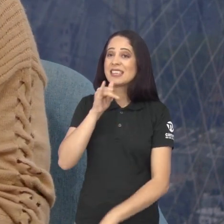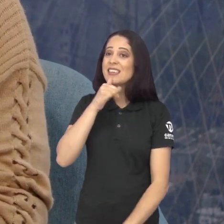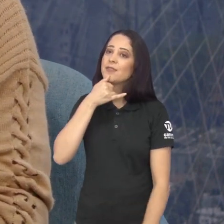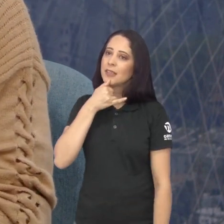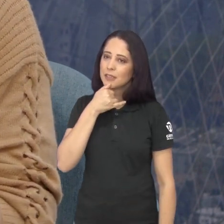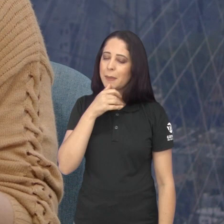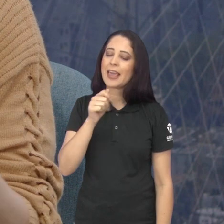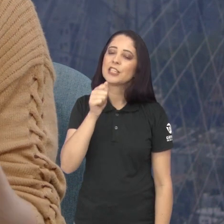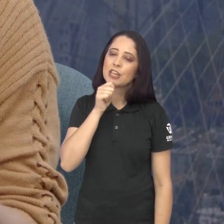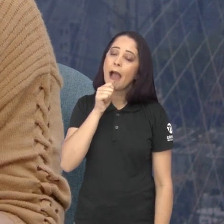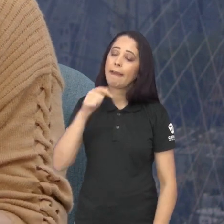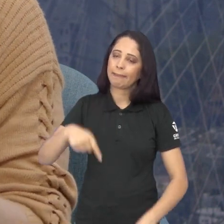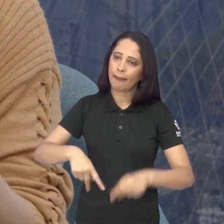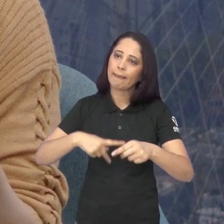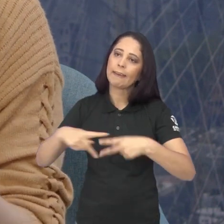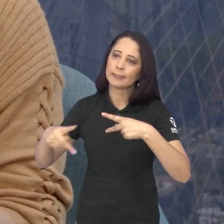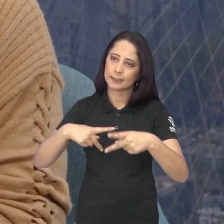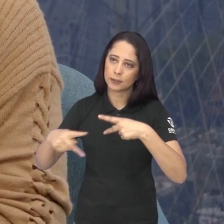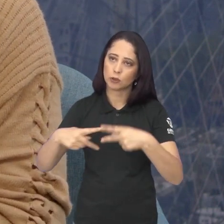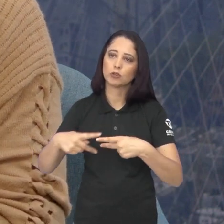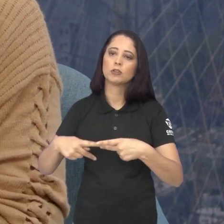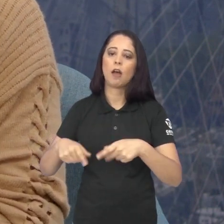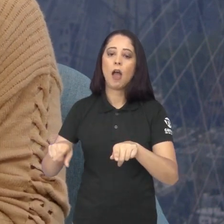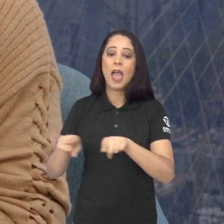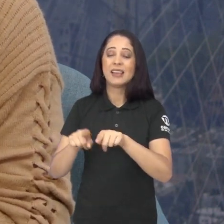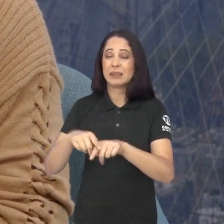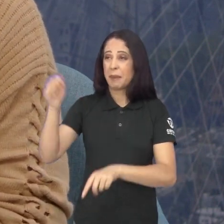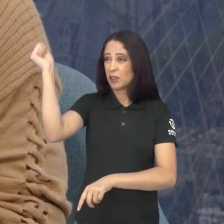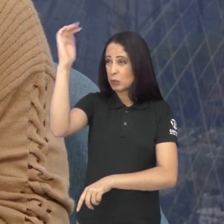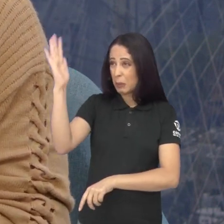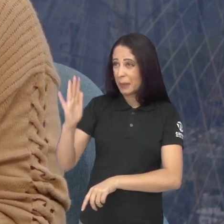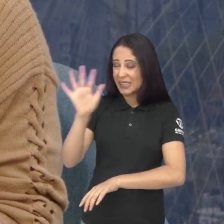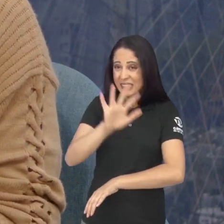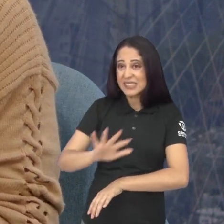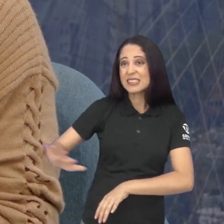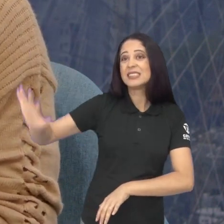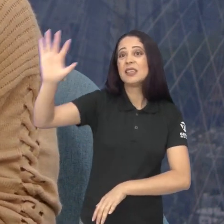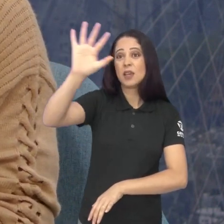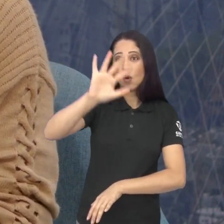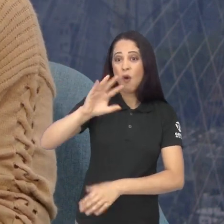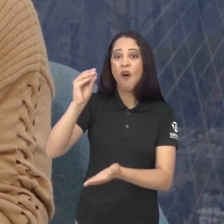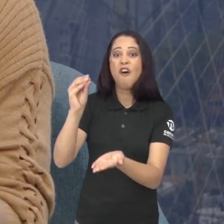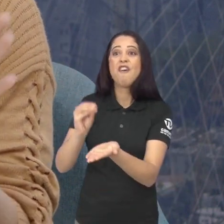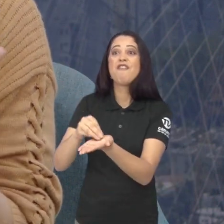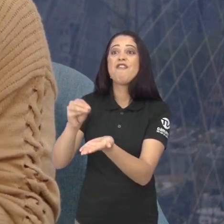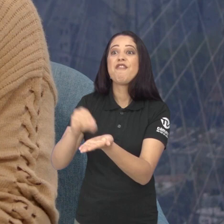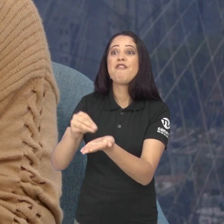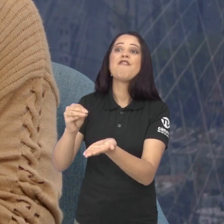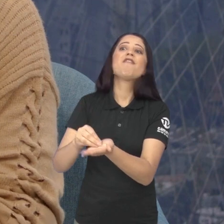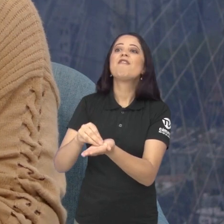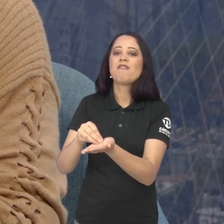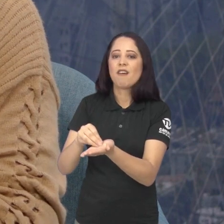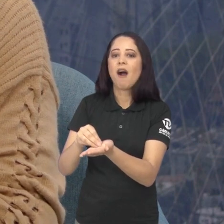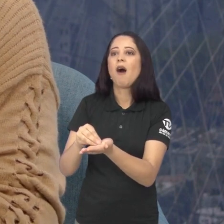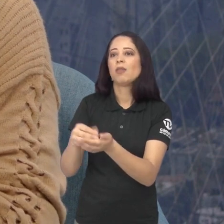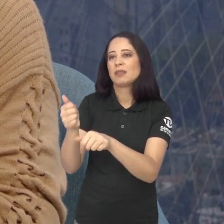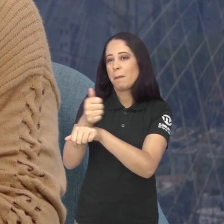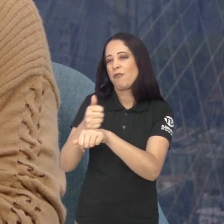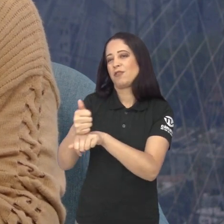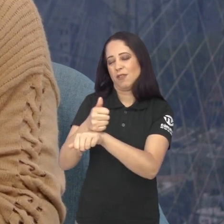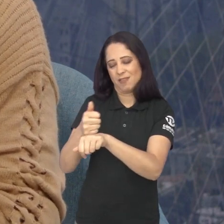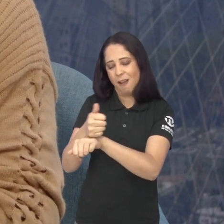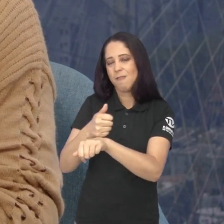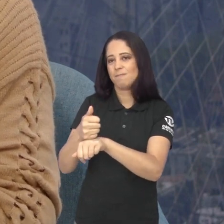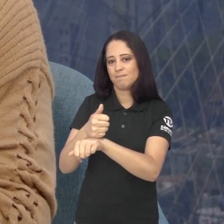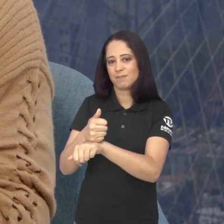infelizmente, ainda aqui em São José, e acredito que no país como um todo, a gente ainda tem um gap gigantesco de bons